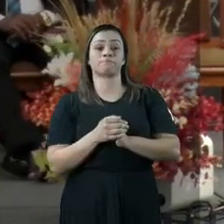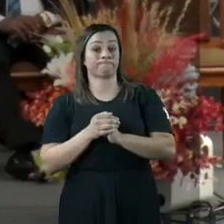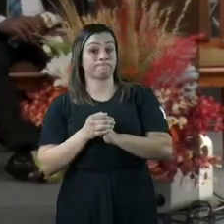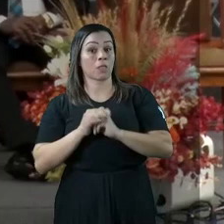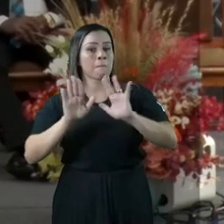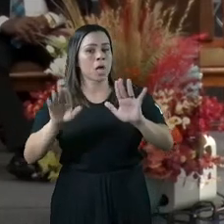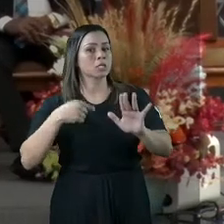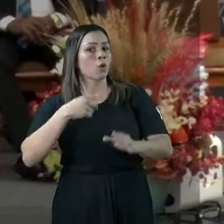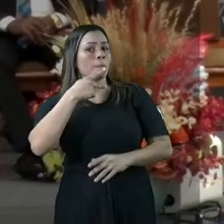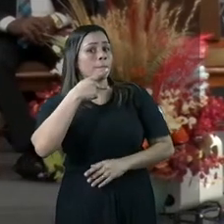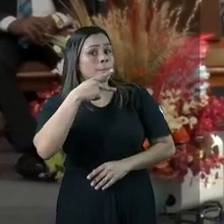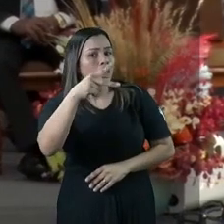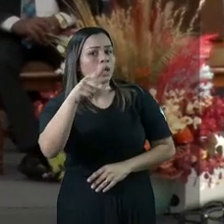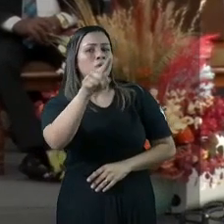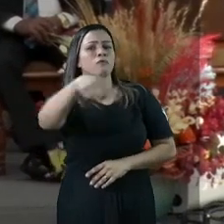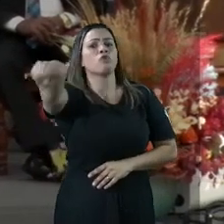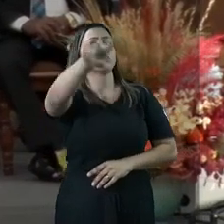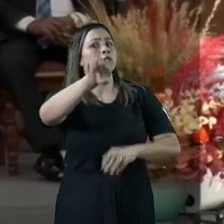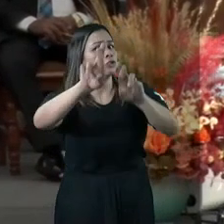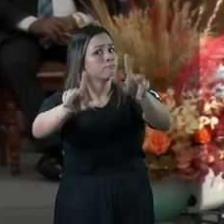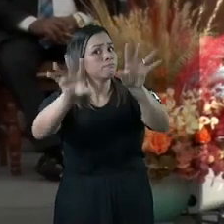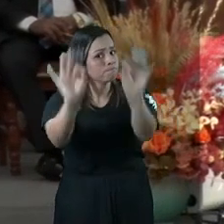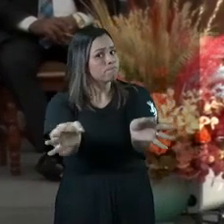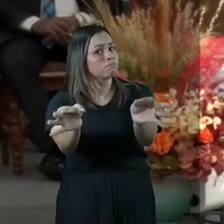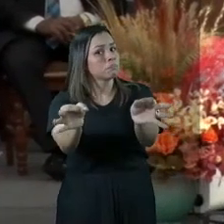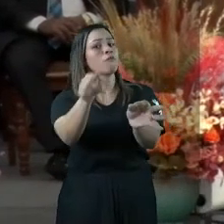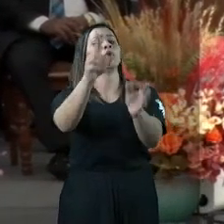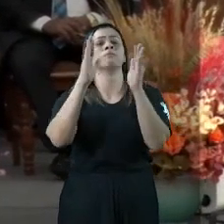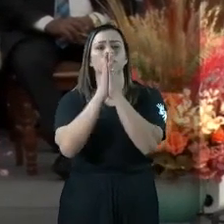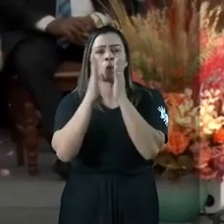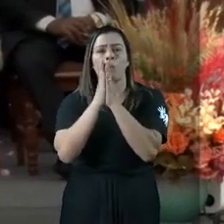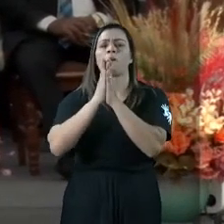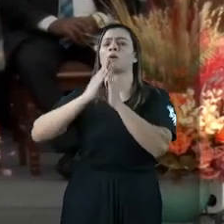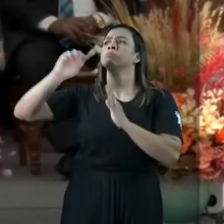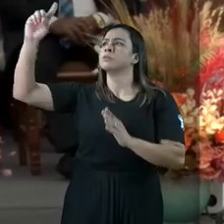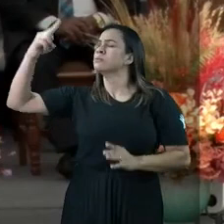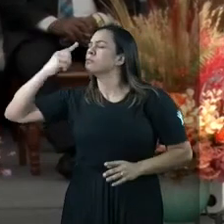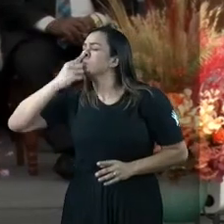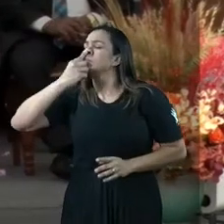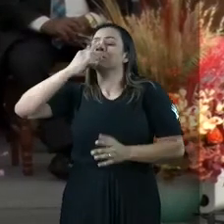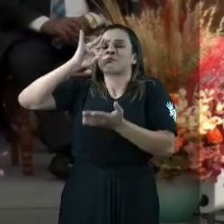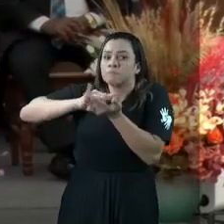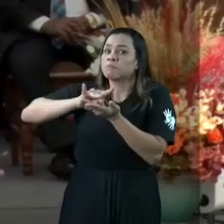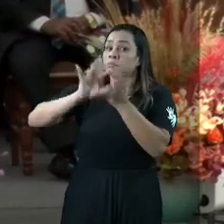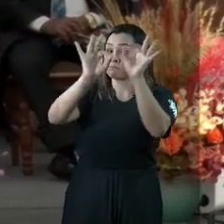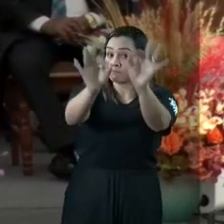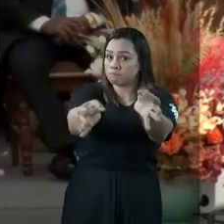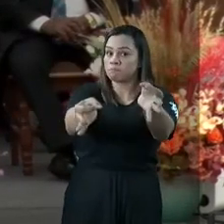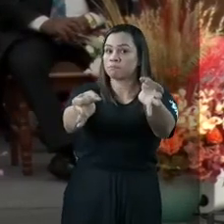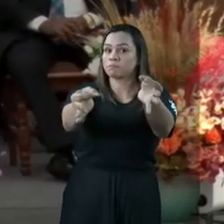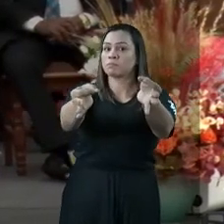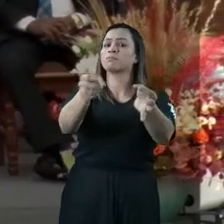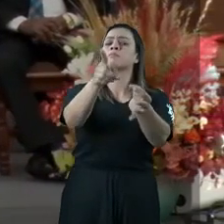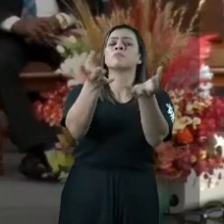que é diferente. Eu vim pregar para a geração dos que buscam o nome do Senhor.